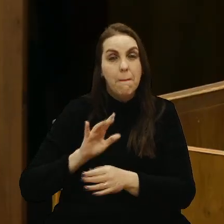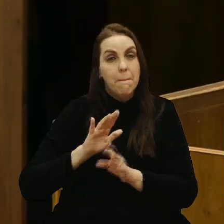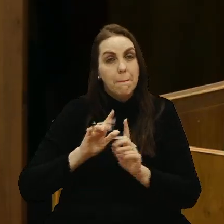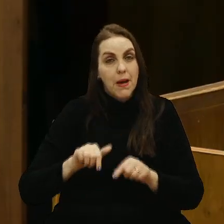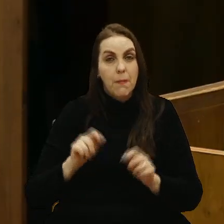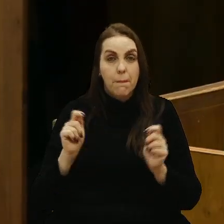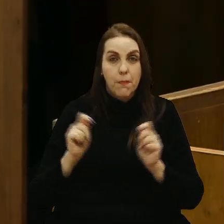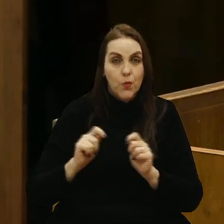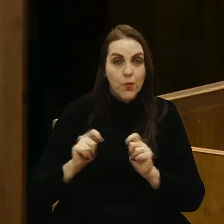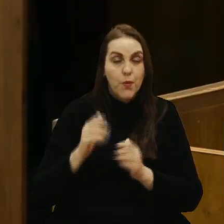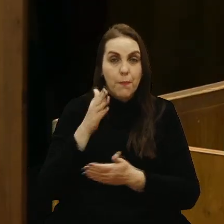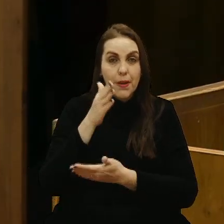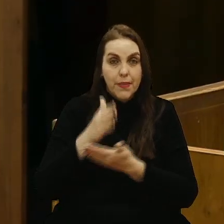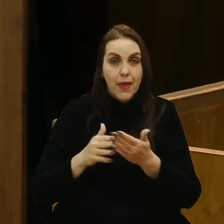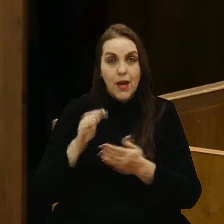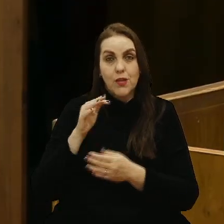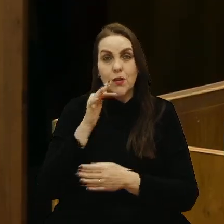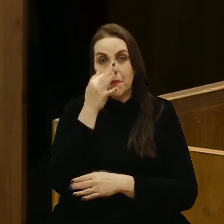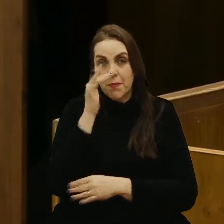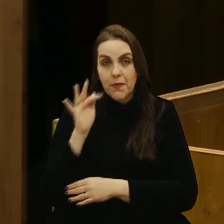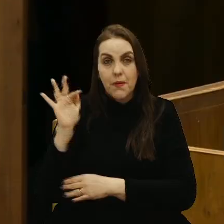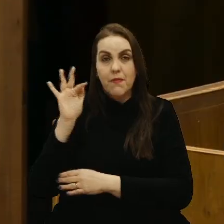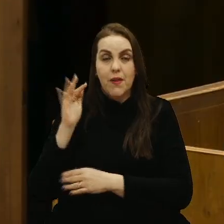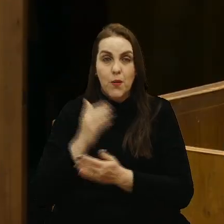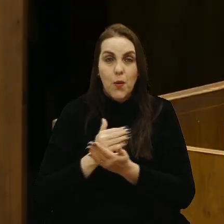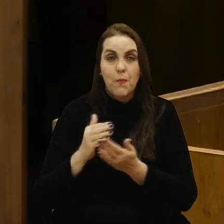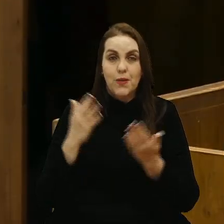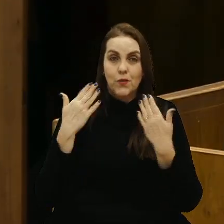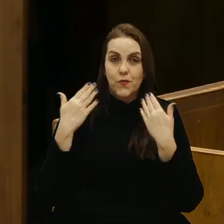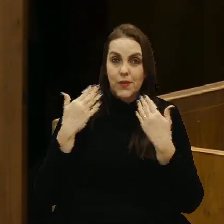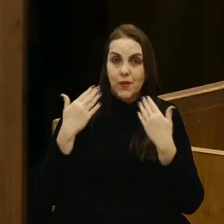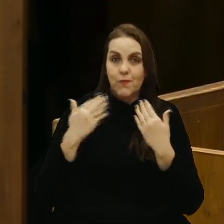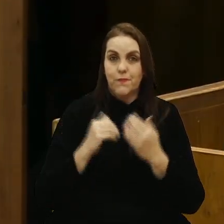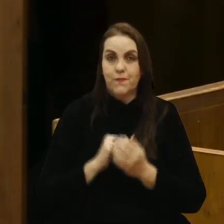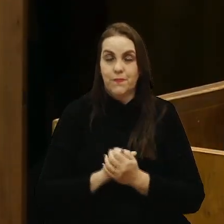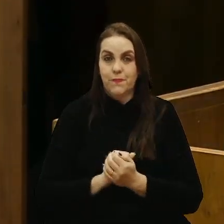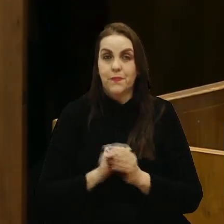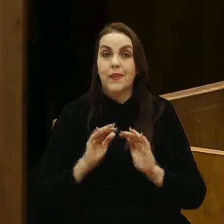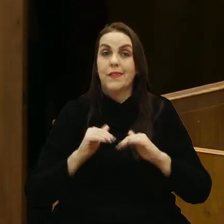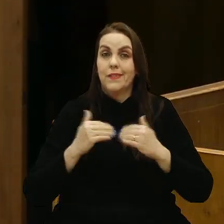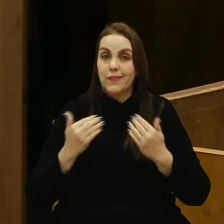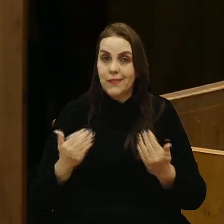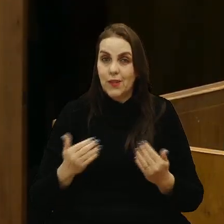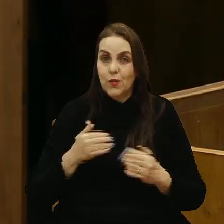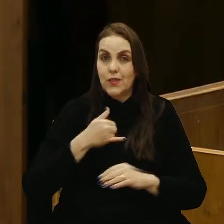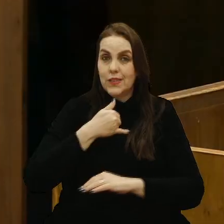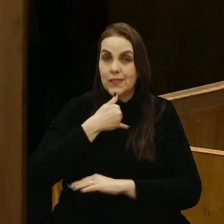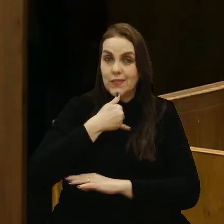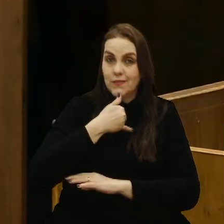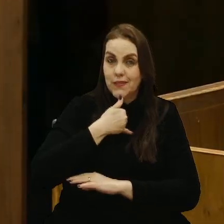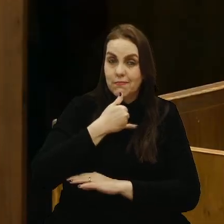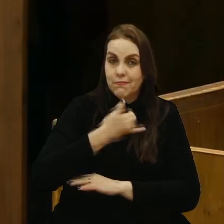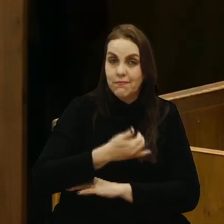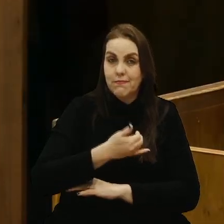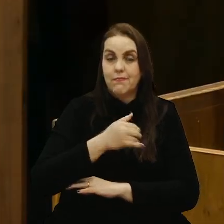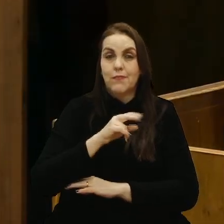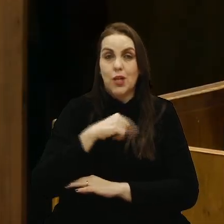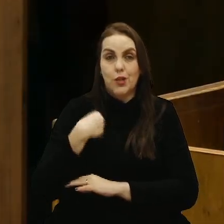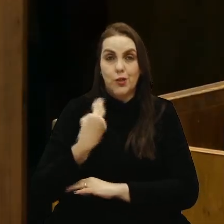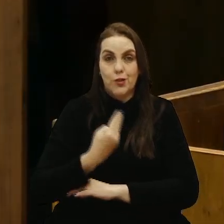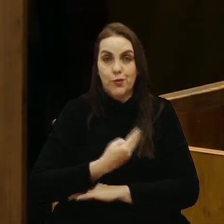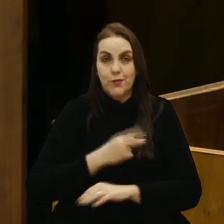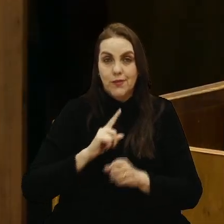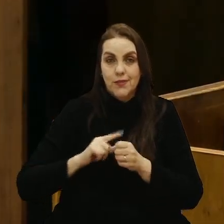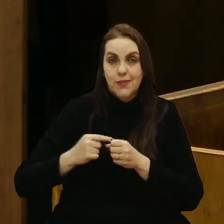da primavera e no início do verão. Então, infelizmente, a nossa